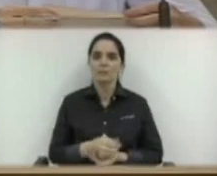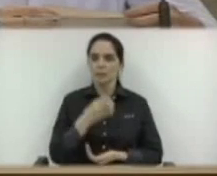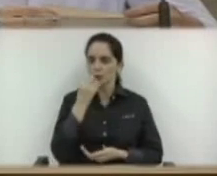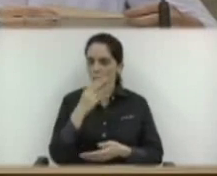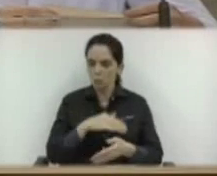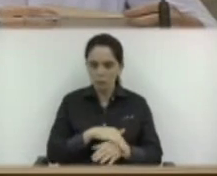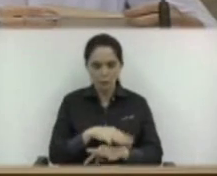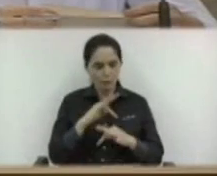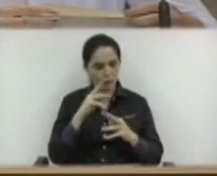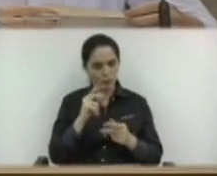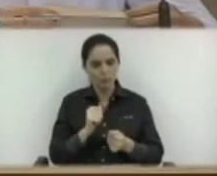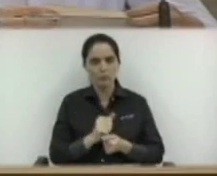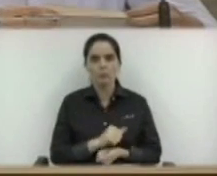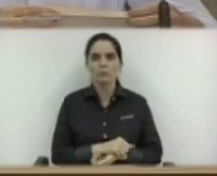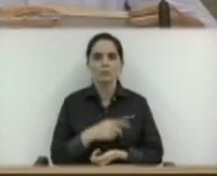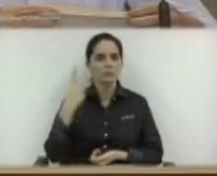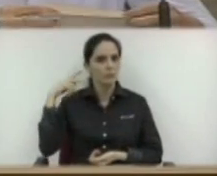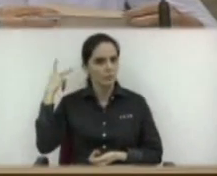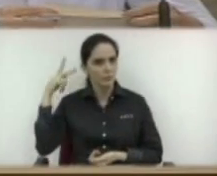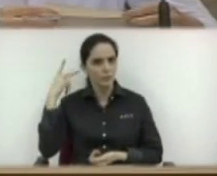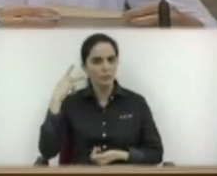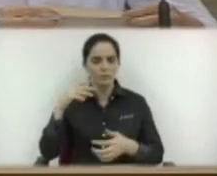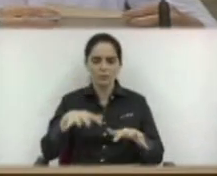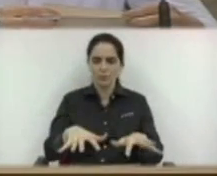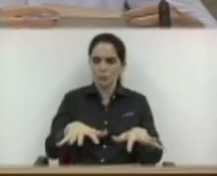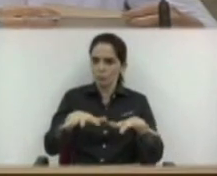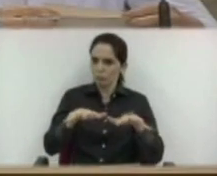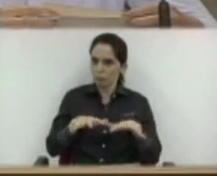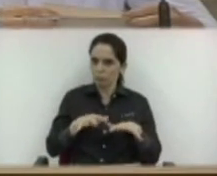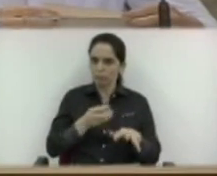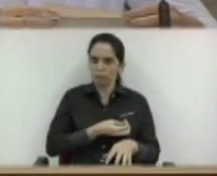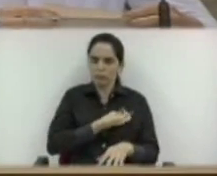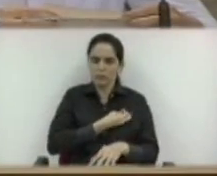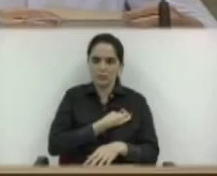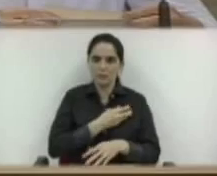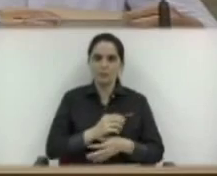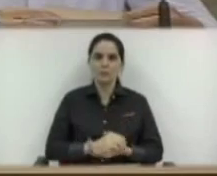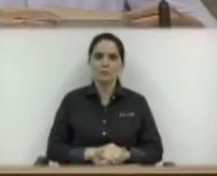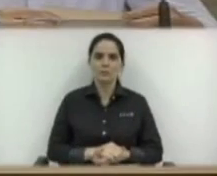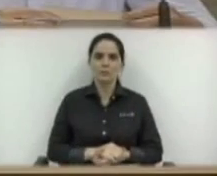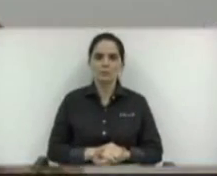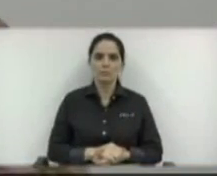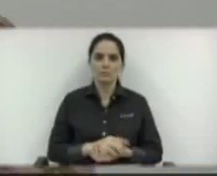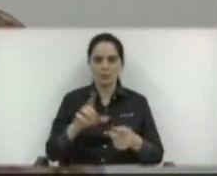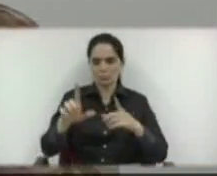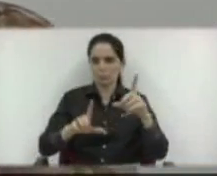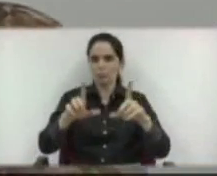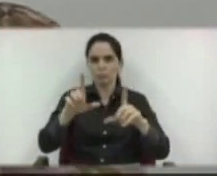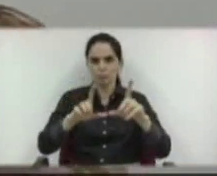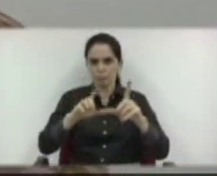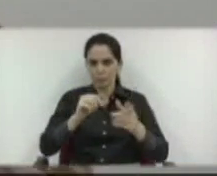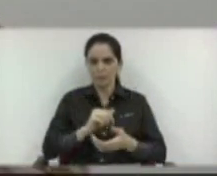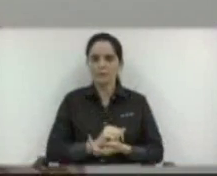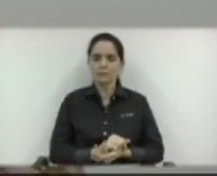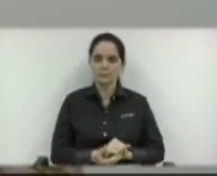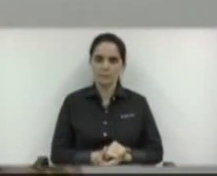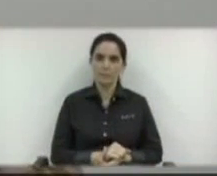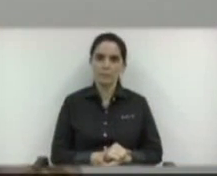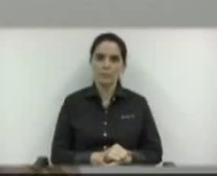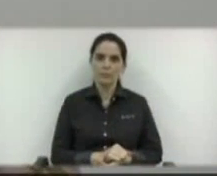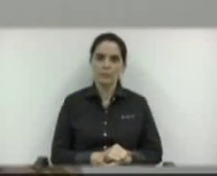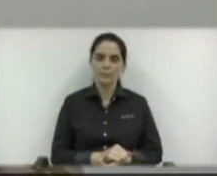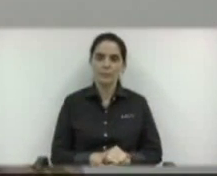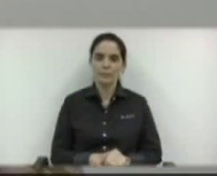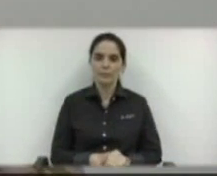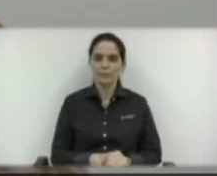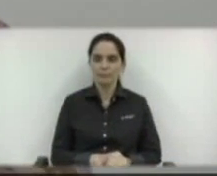a todos, aos pares, ao público presente, às pessoas que nos assistem em casa e nos